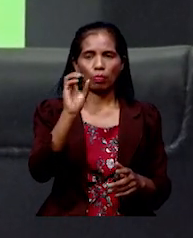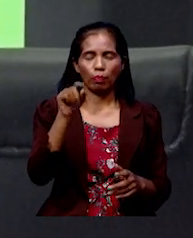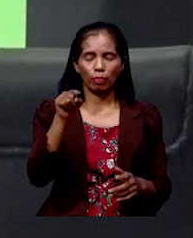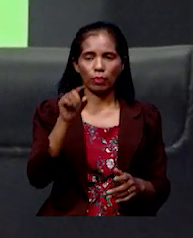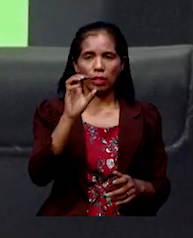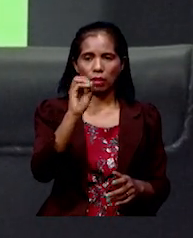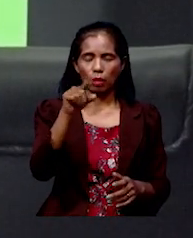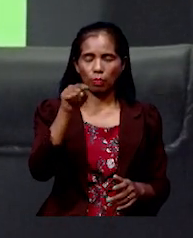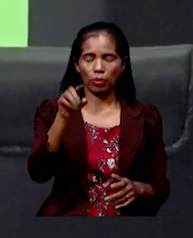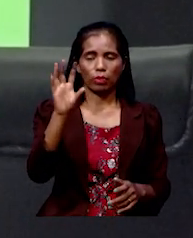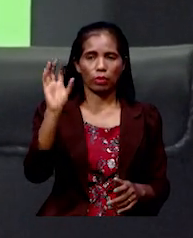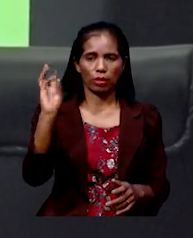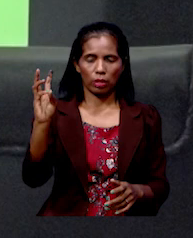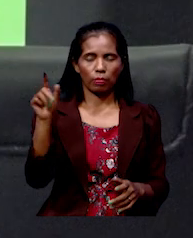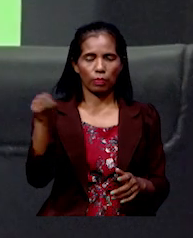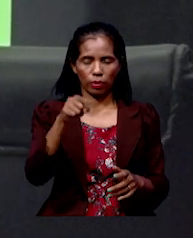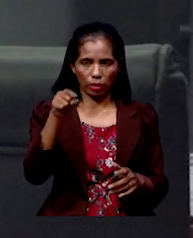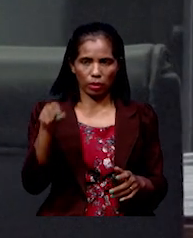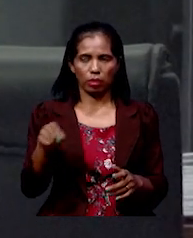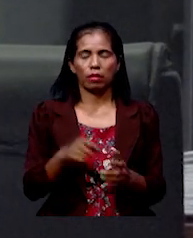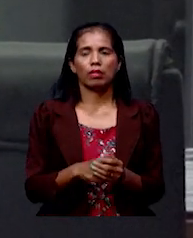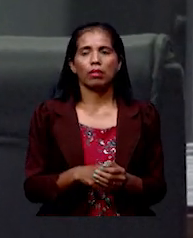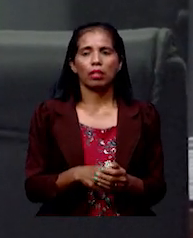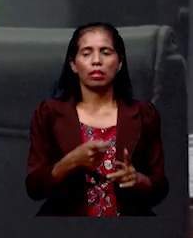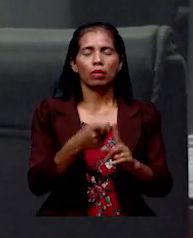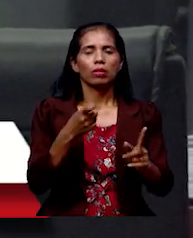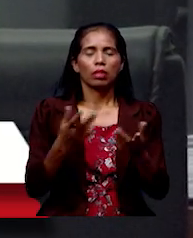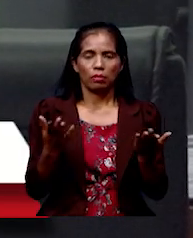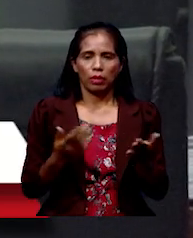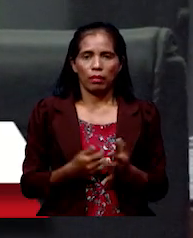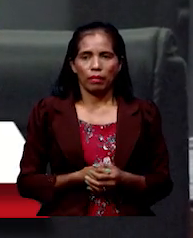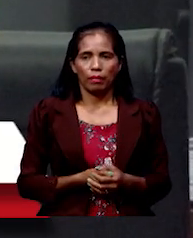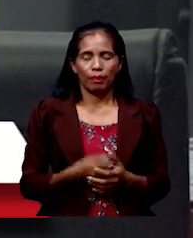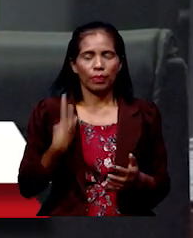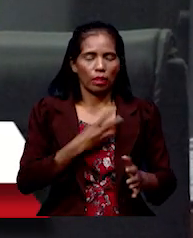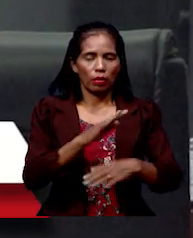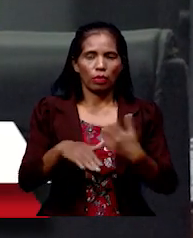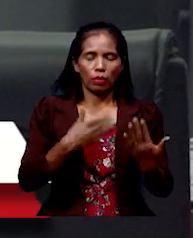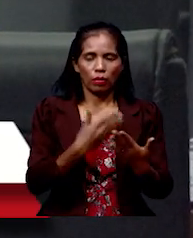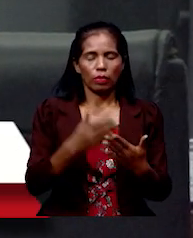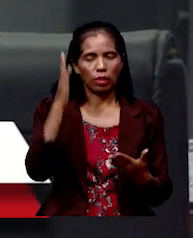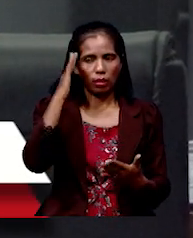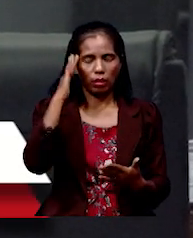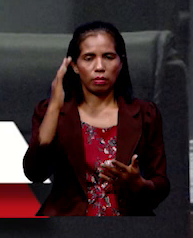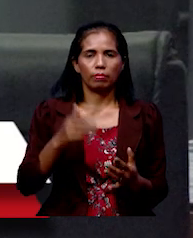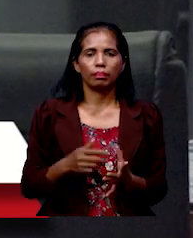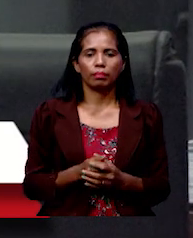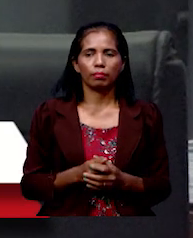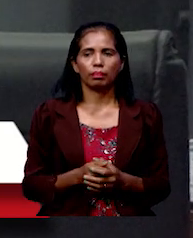janeiro 1,1%. Portanto, 0,6% nem, mas o CNB está tendo que atacar.